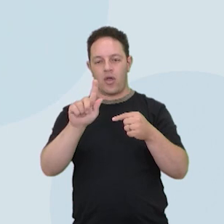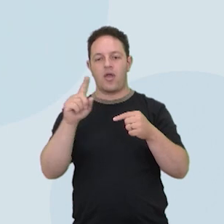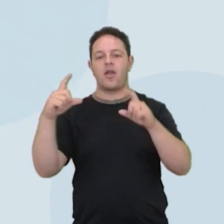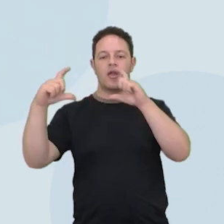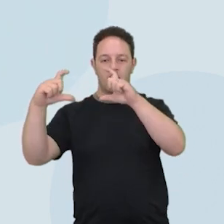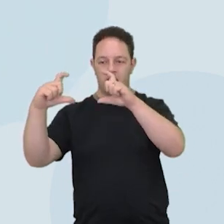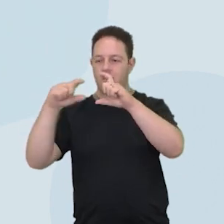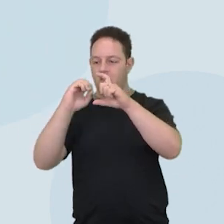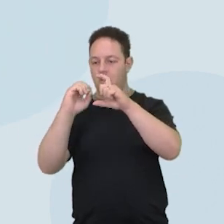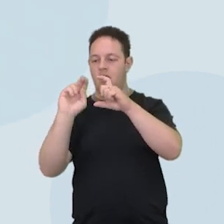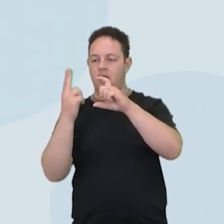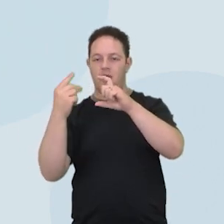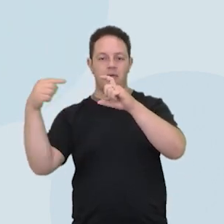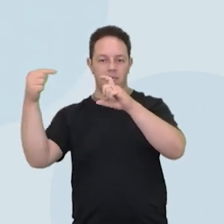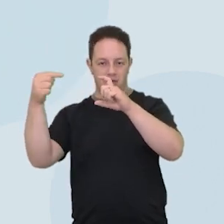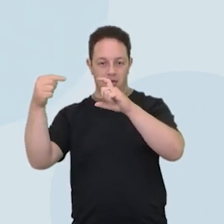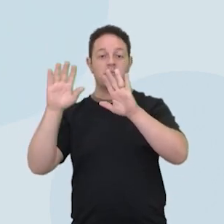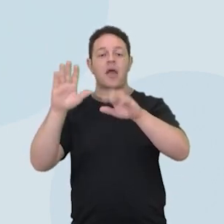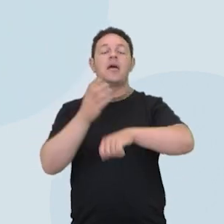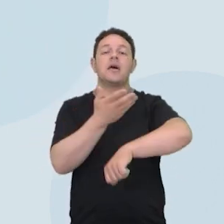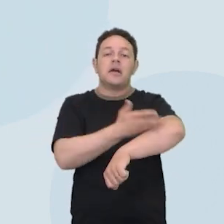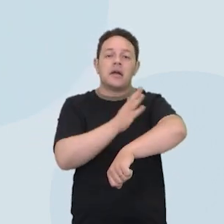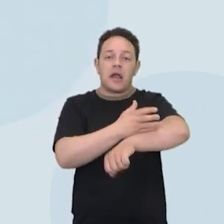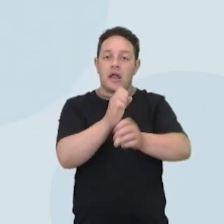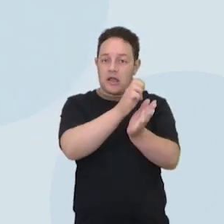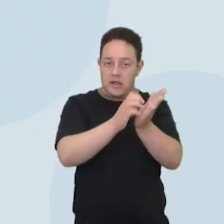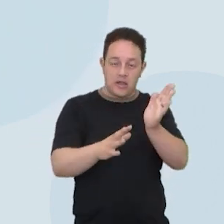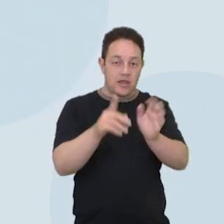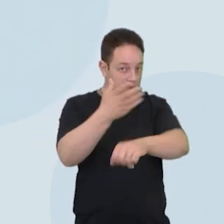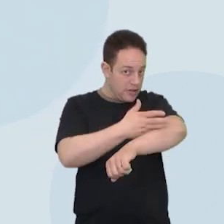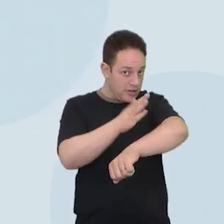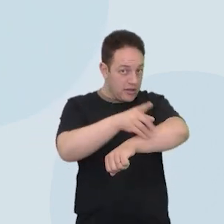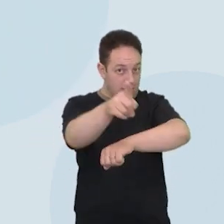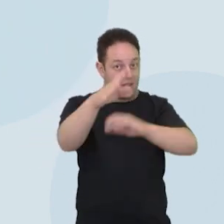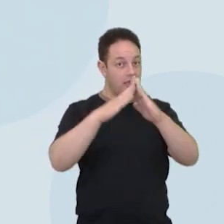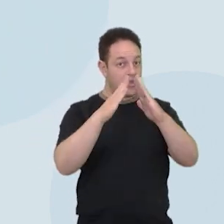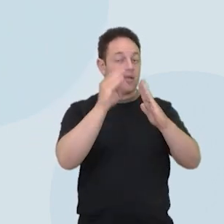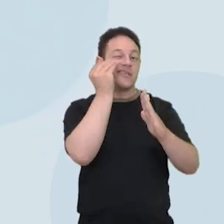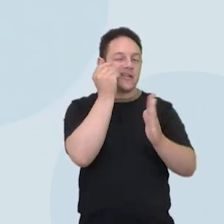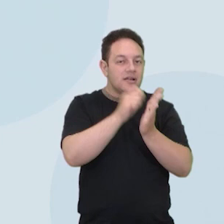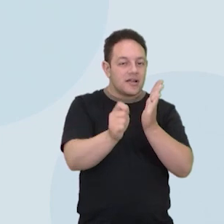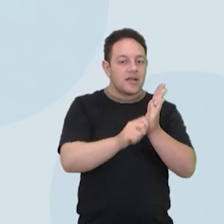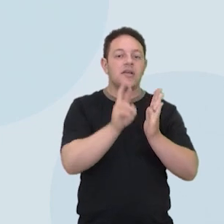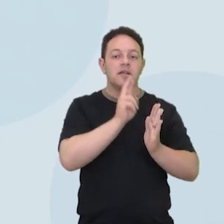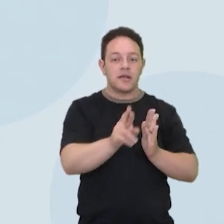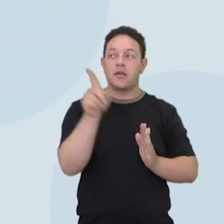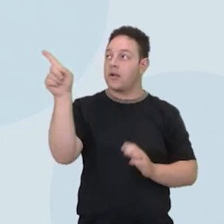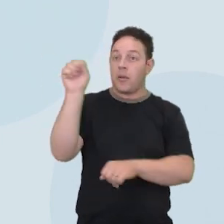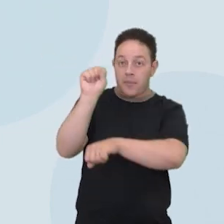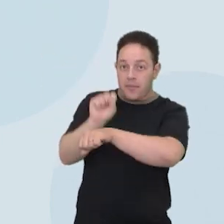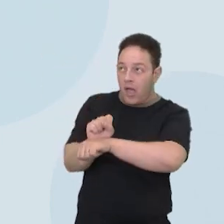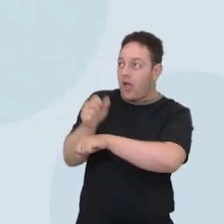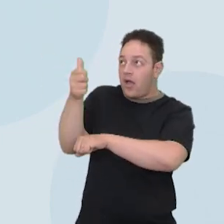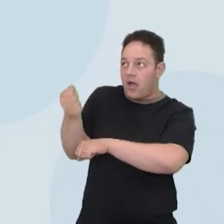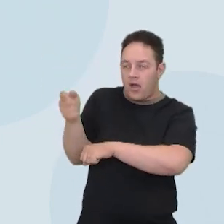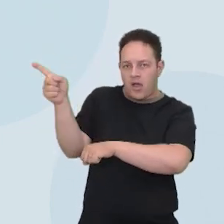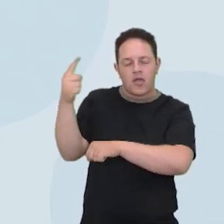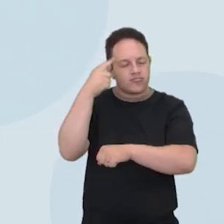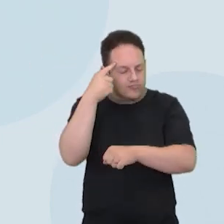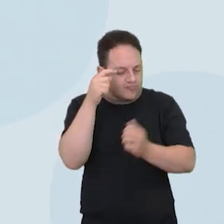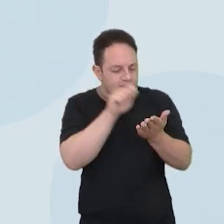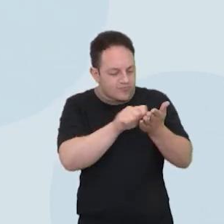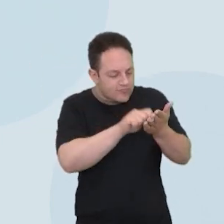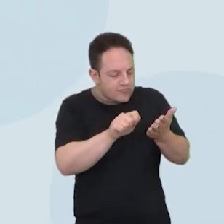2 exercícios aí que eu vou deixar para vocês resolverem. Então, vocês parem aí depois e vocês vão fazer